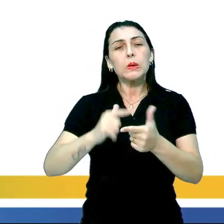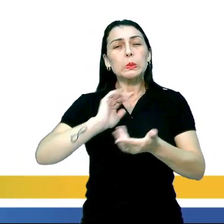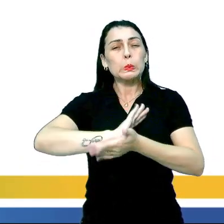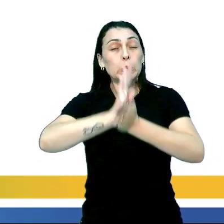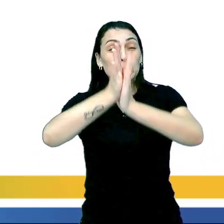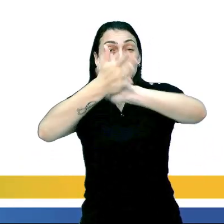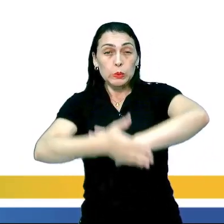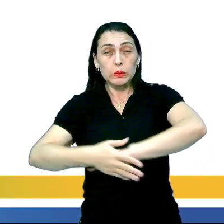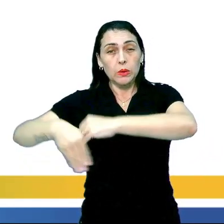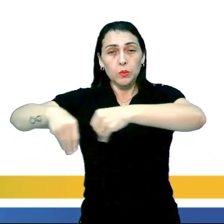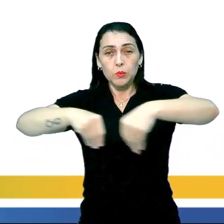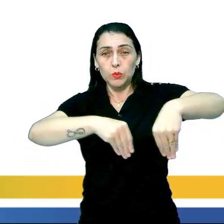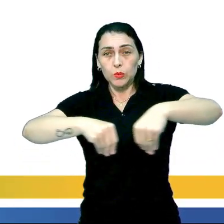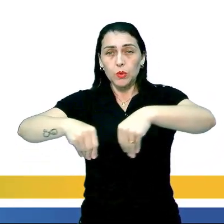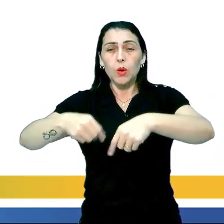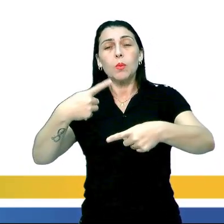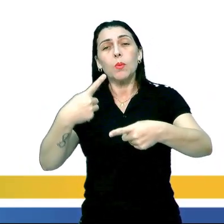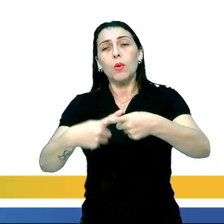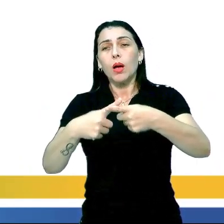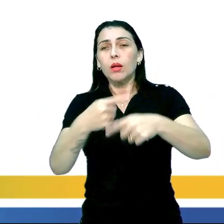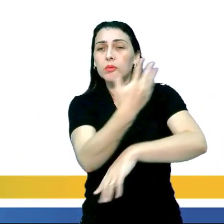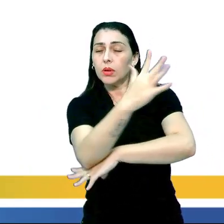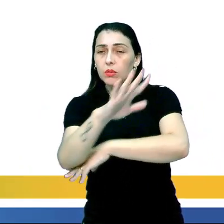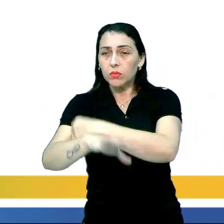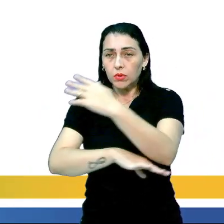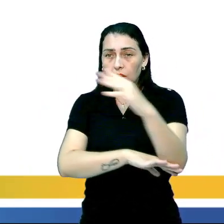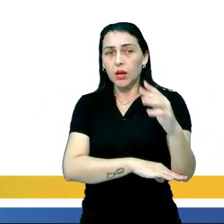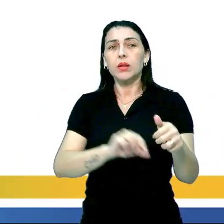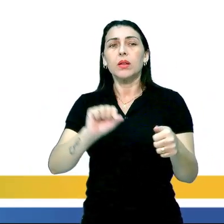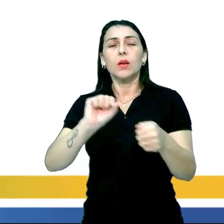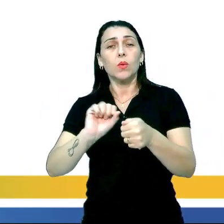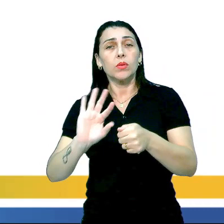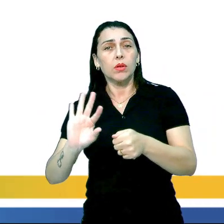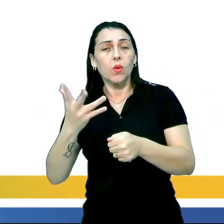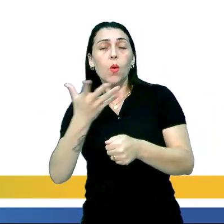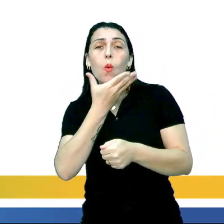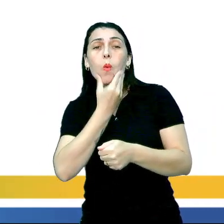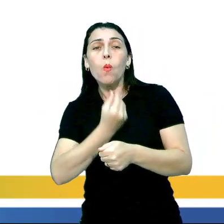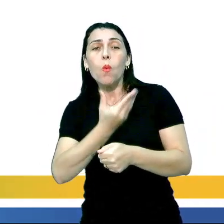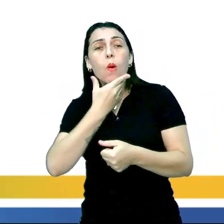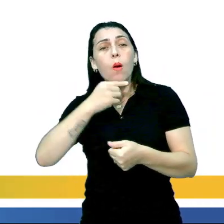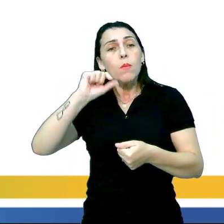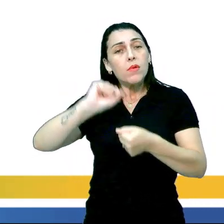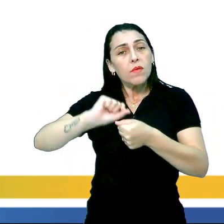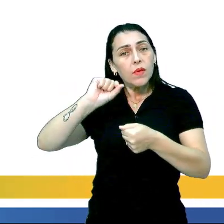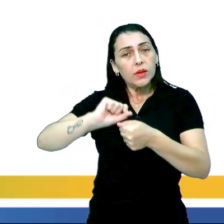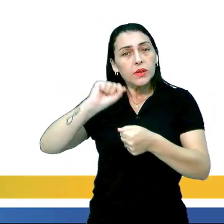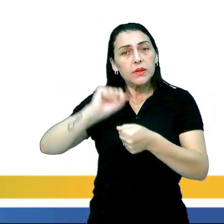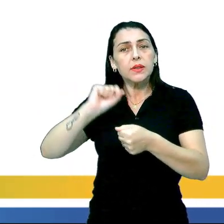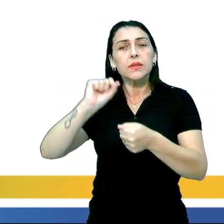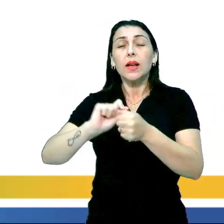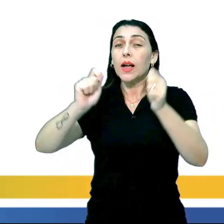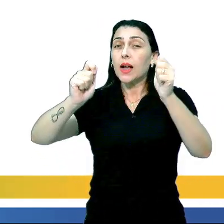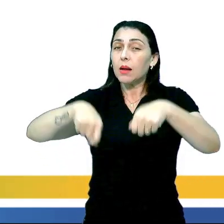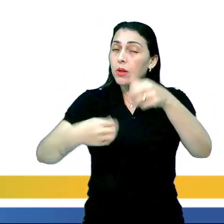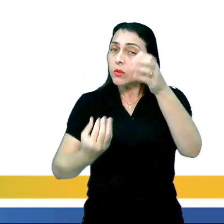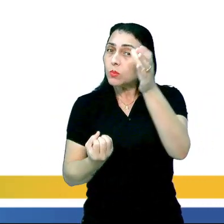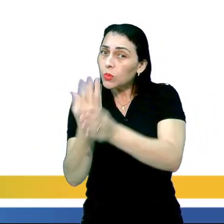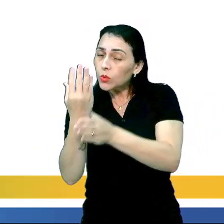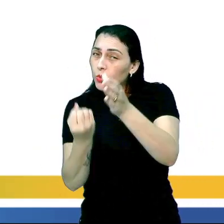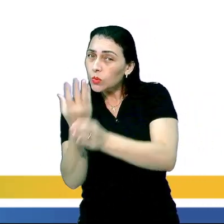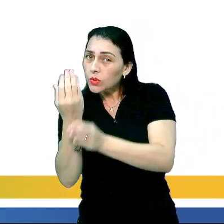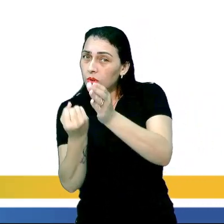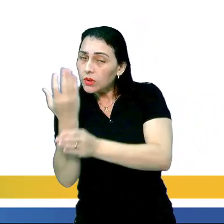um problema que causa aí, por exemplo, a destruição do solo, seja por causa natural ou decorrente de